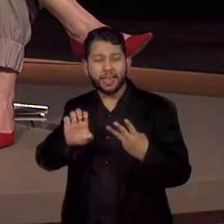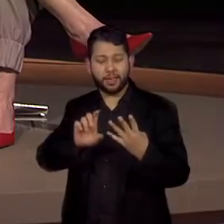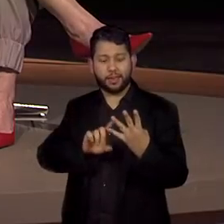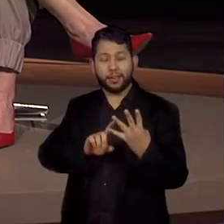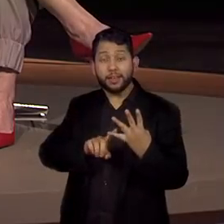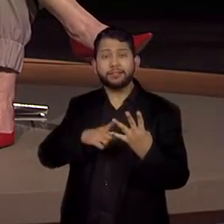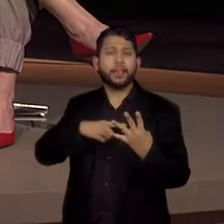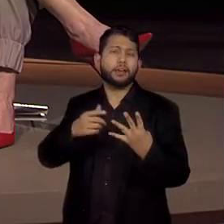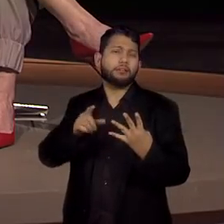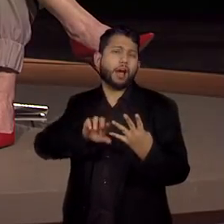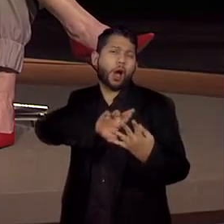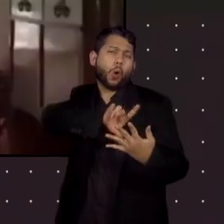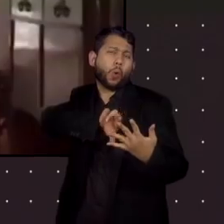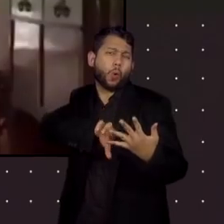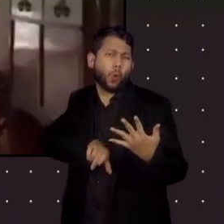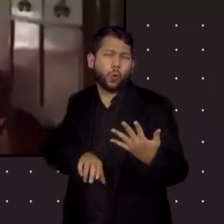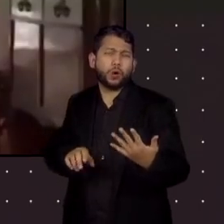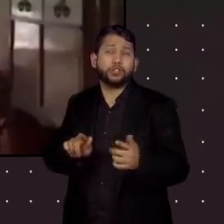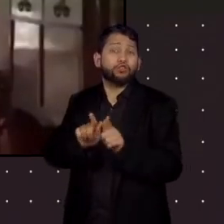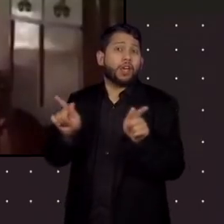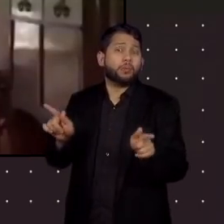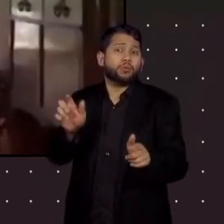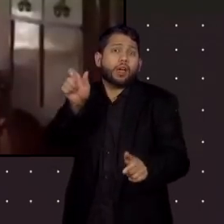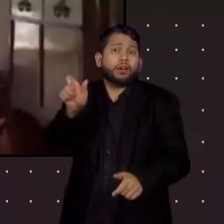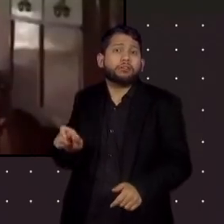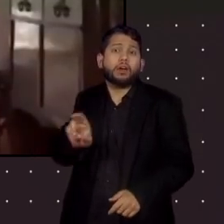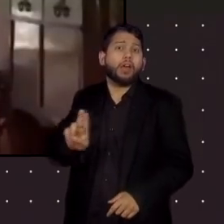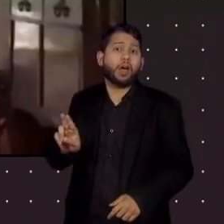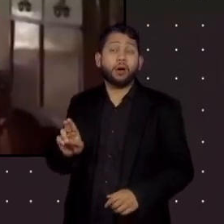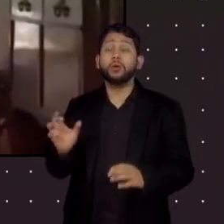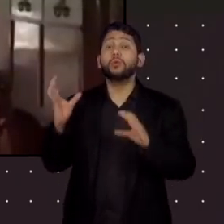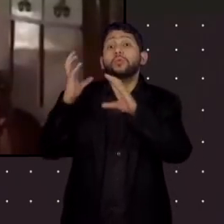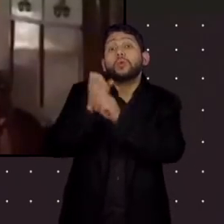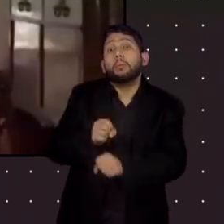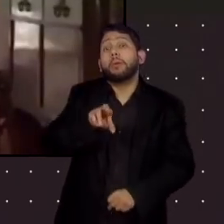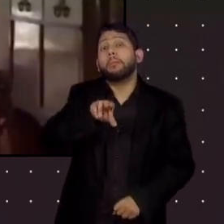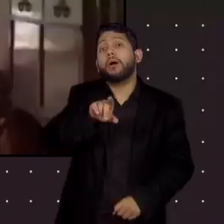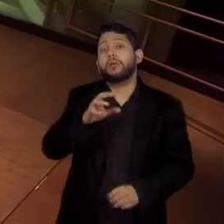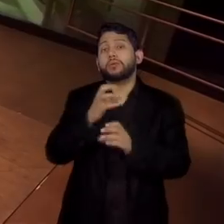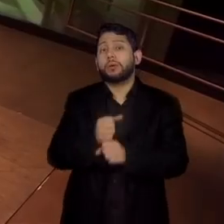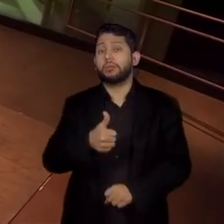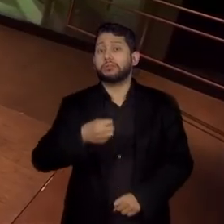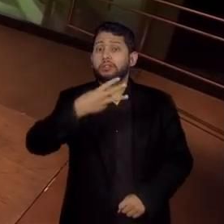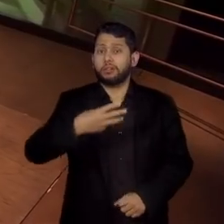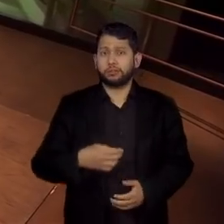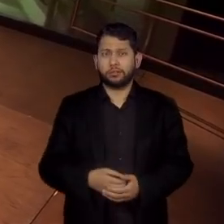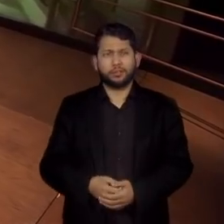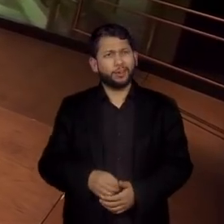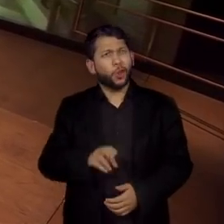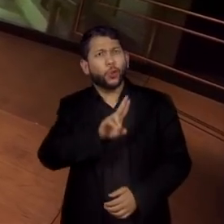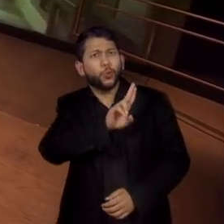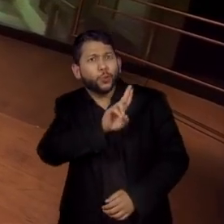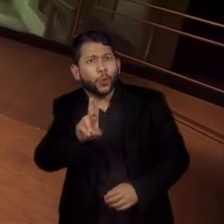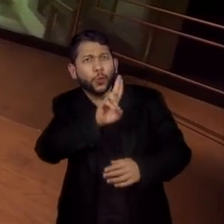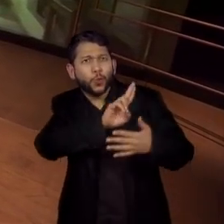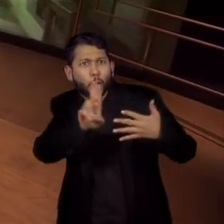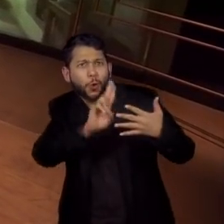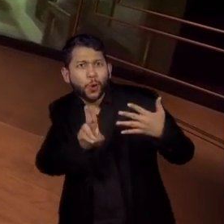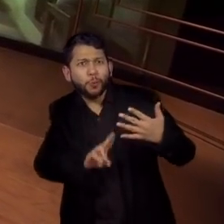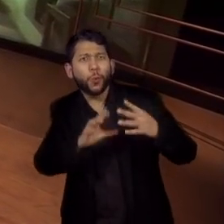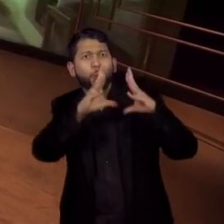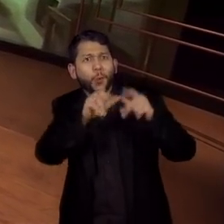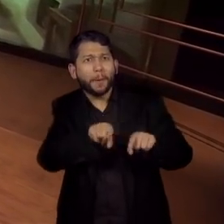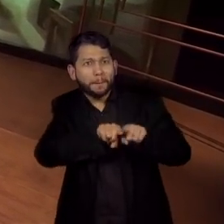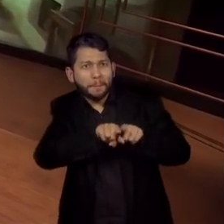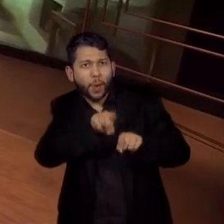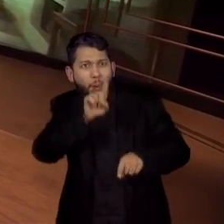chegaram a ser batizados, mas éramos 13 irmãos. E todos eles com a letra W. Isso era o quê? Uma ideia